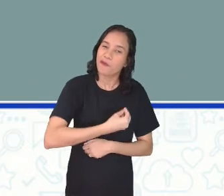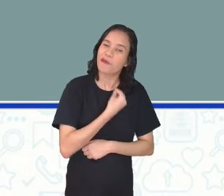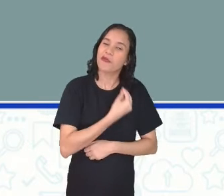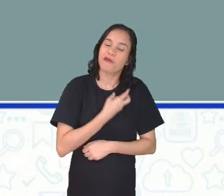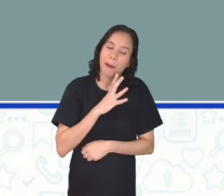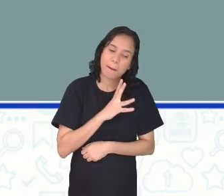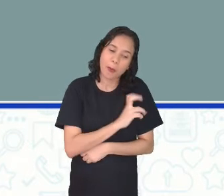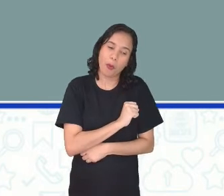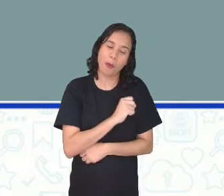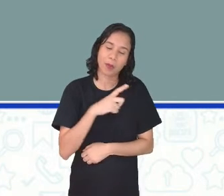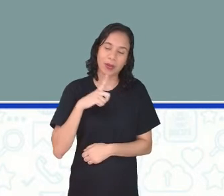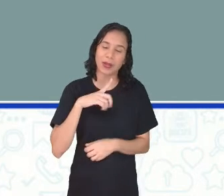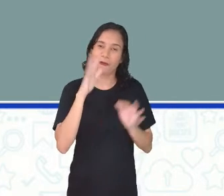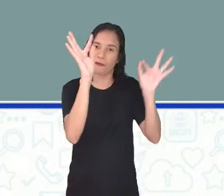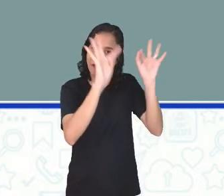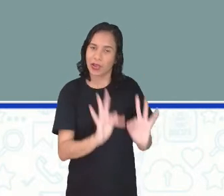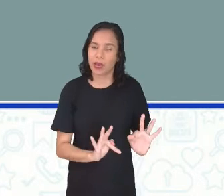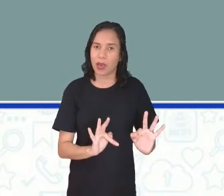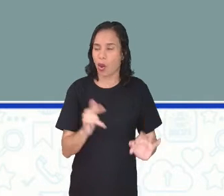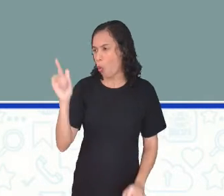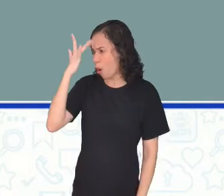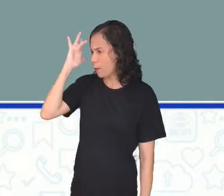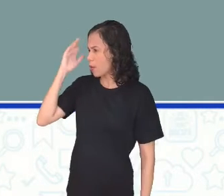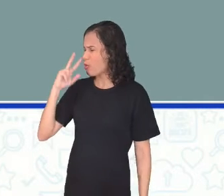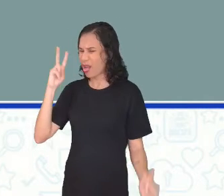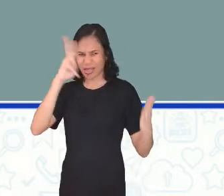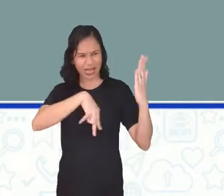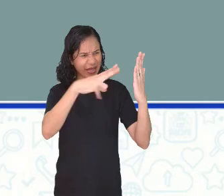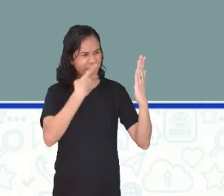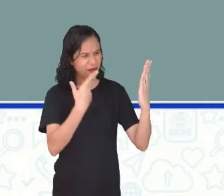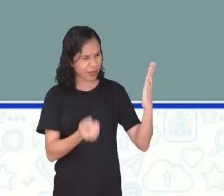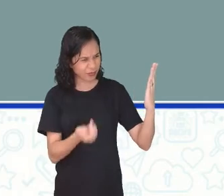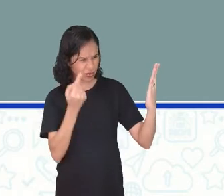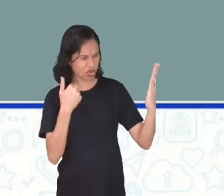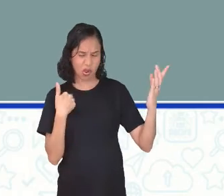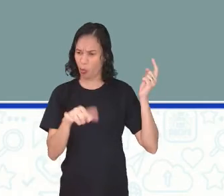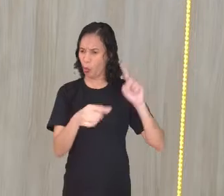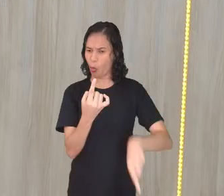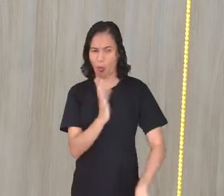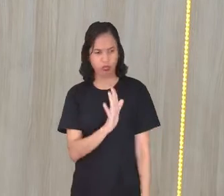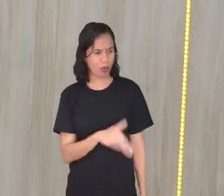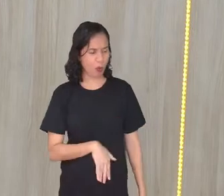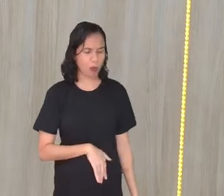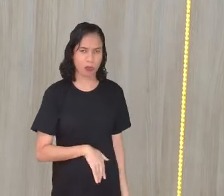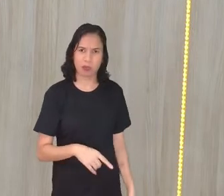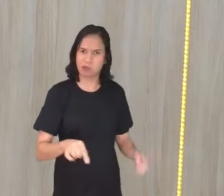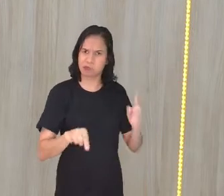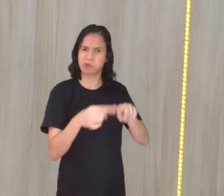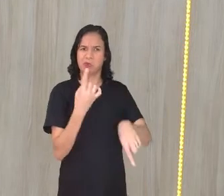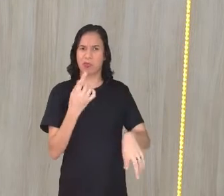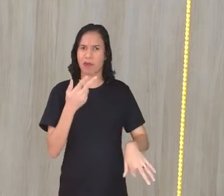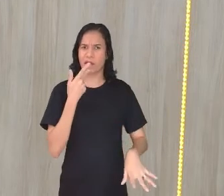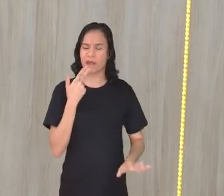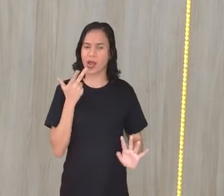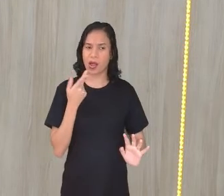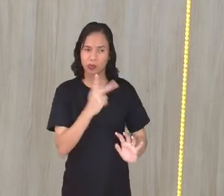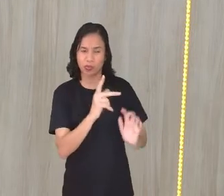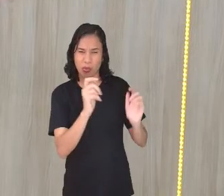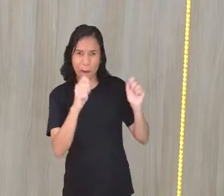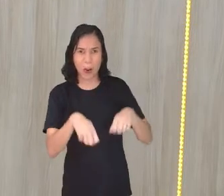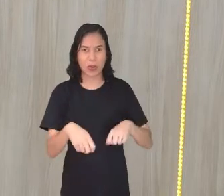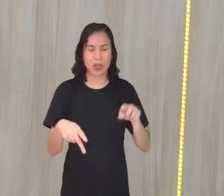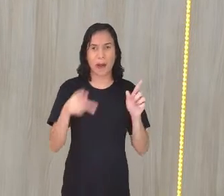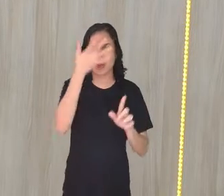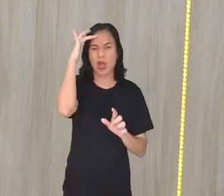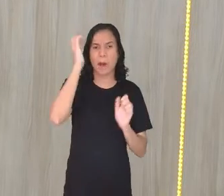confortável e feliz. Pode ser que uma outra pessoa chegue aqui e diga, concordo com isso não. Não é bem assim não, ó, porque você pode ser